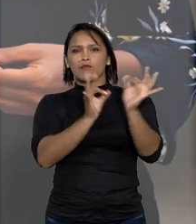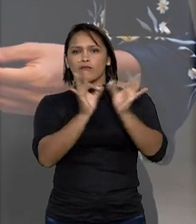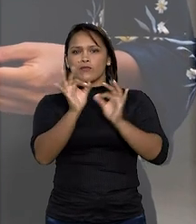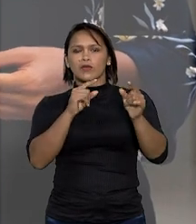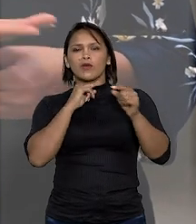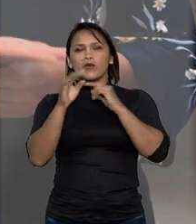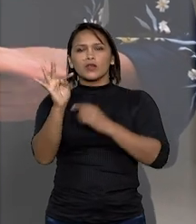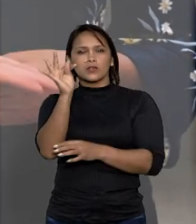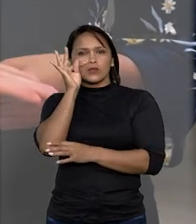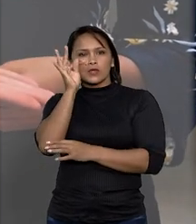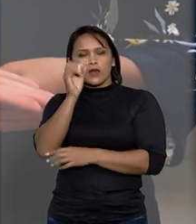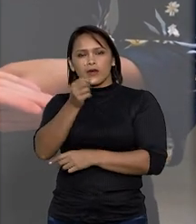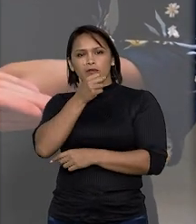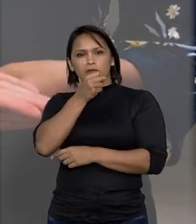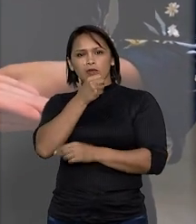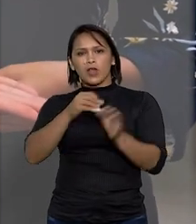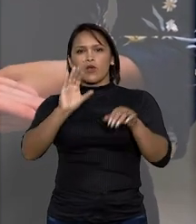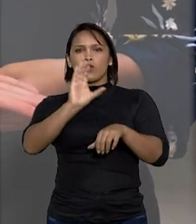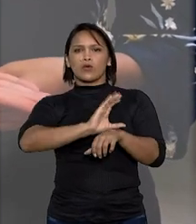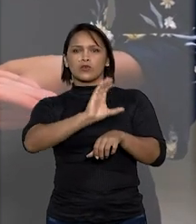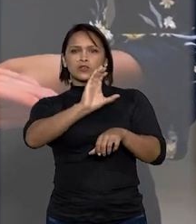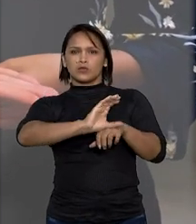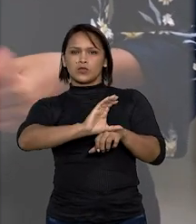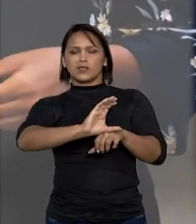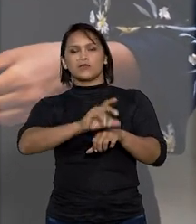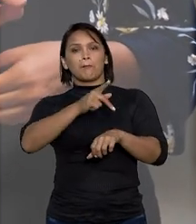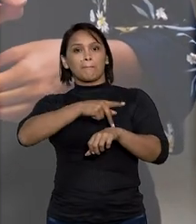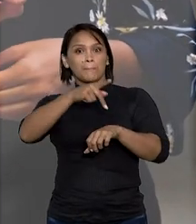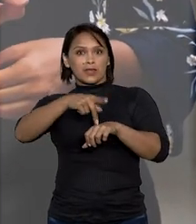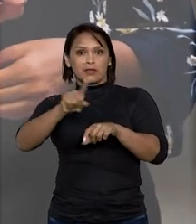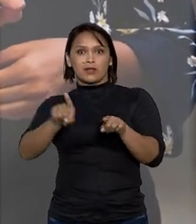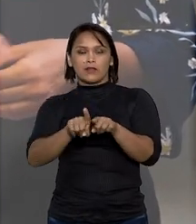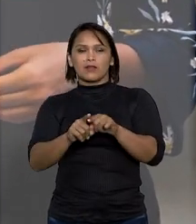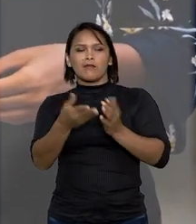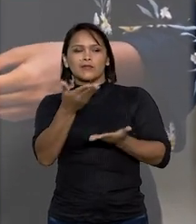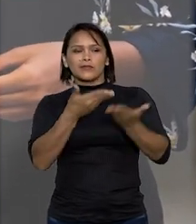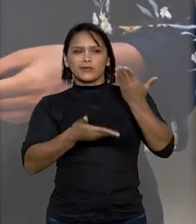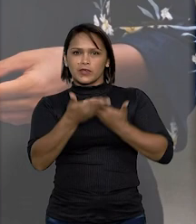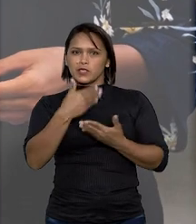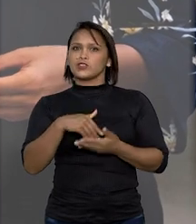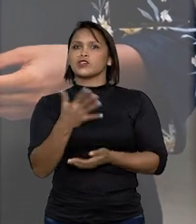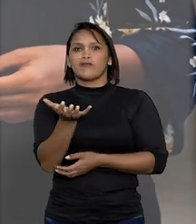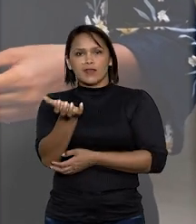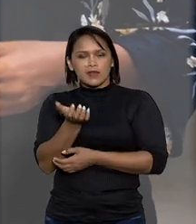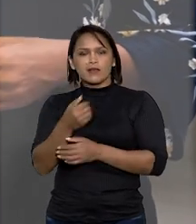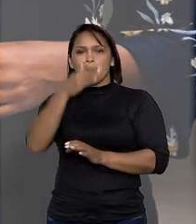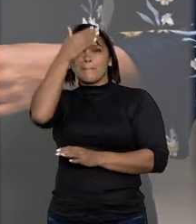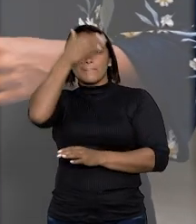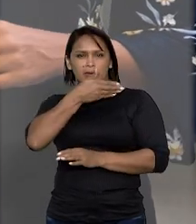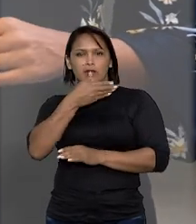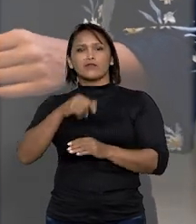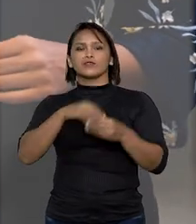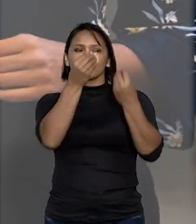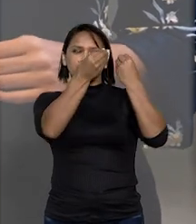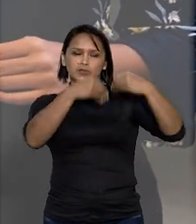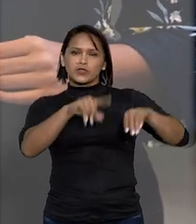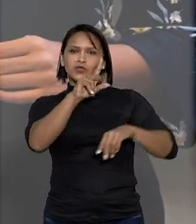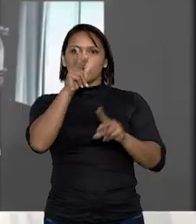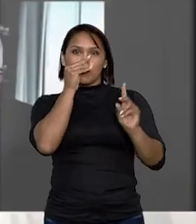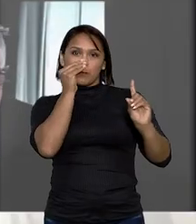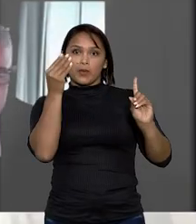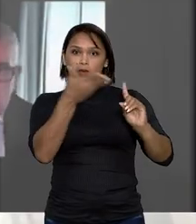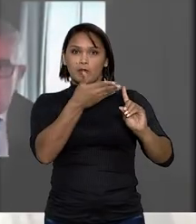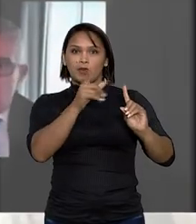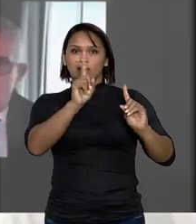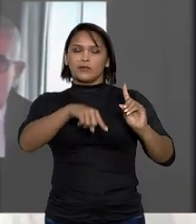Ordem do interrogatório prevista no código de processo penal é relativa e exige prova de prejuízo para o